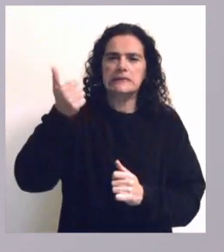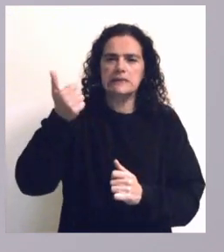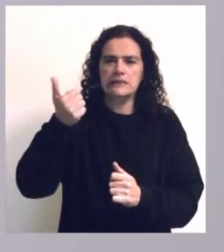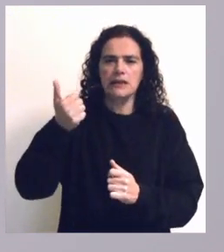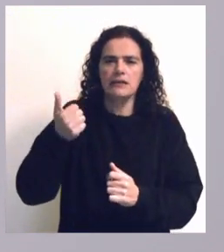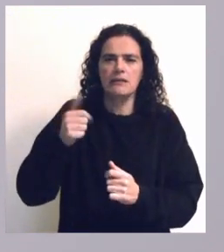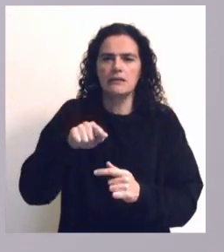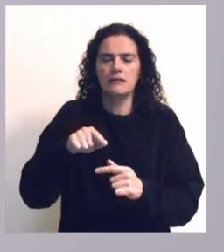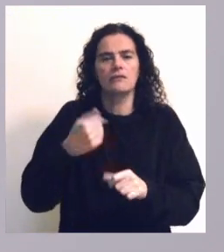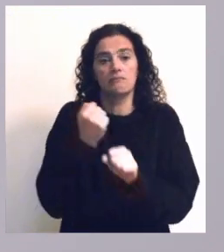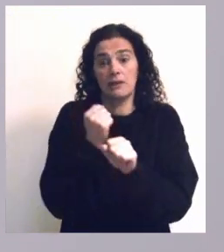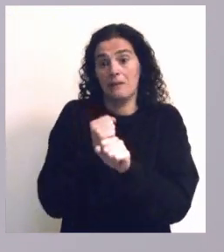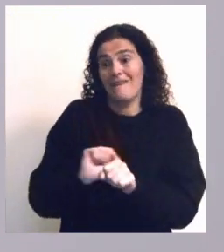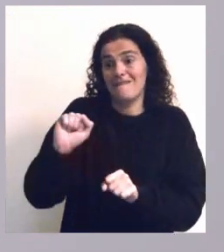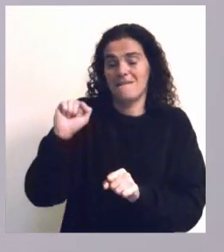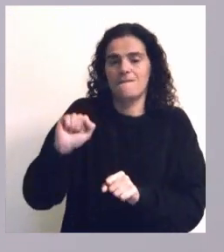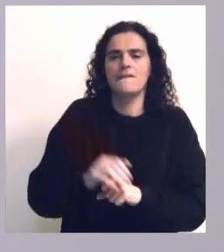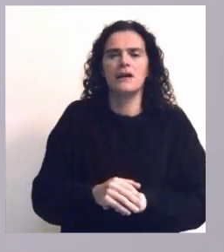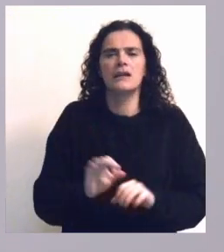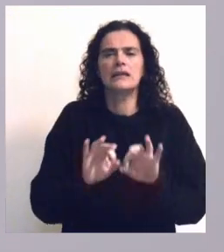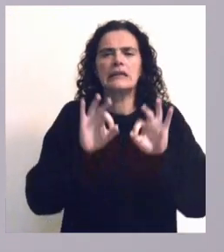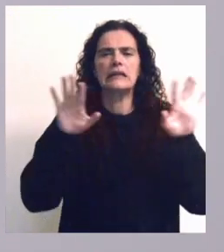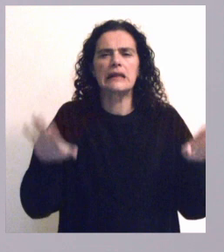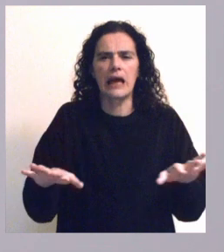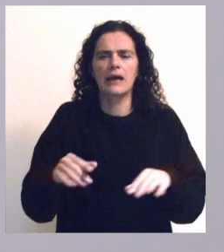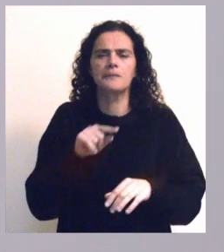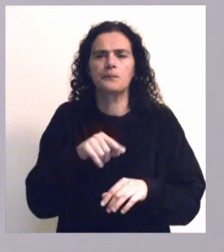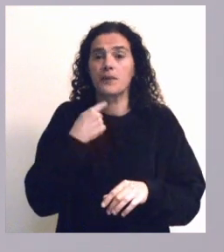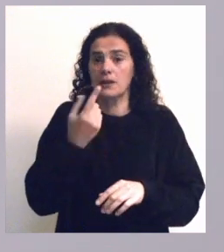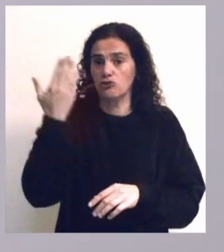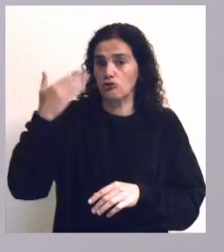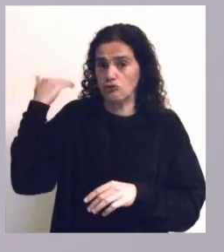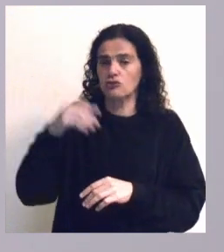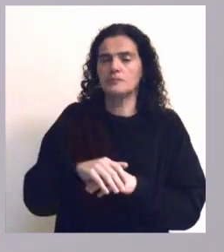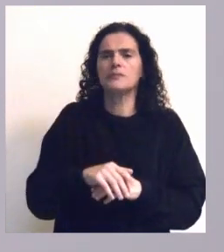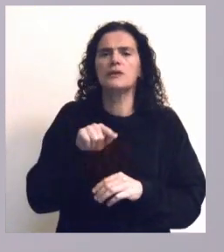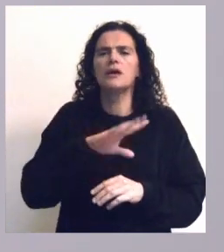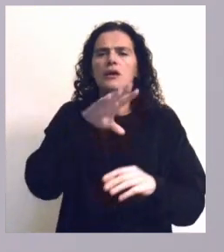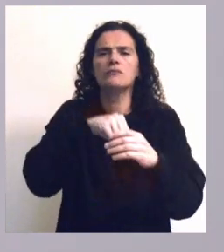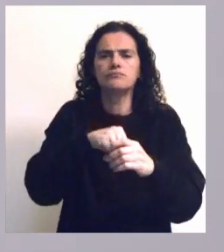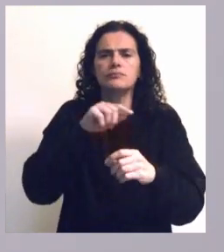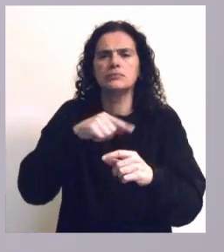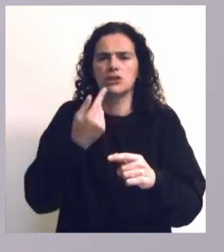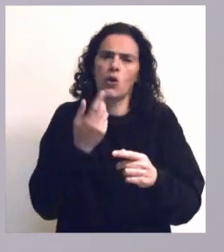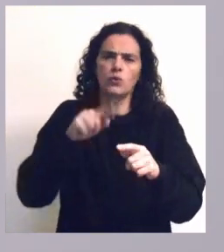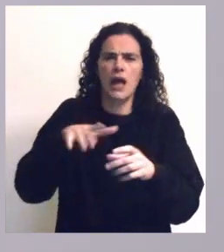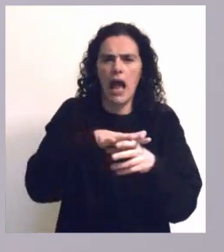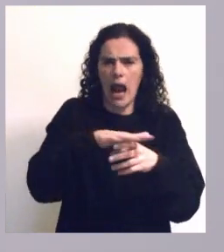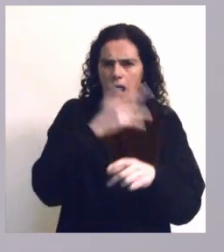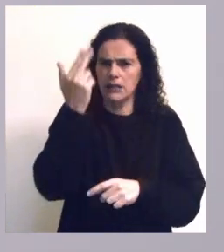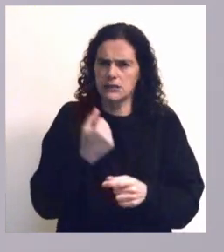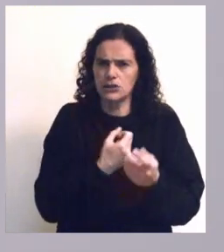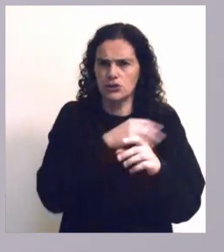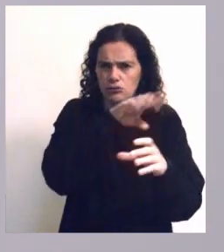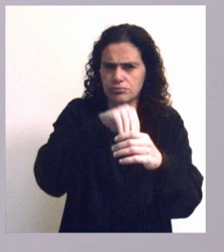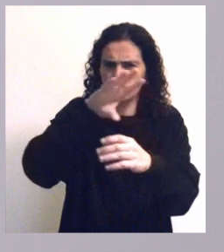protagonismo no trabalho de Tudela, da mesma forma que, como disse há pouco, foi integrando outras